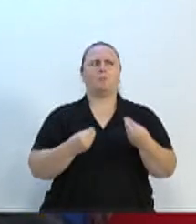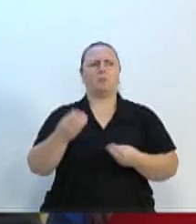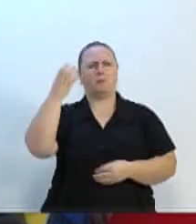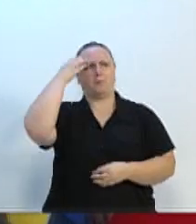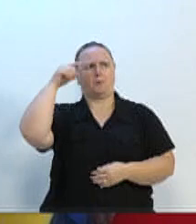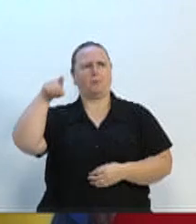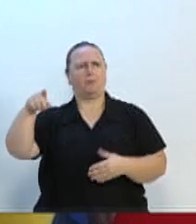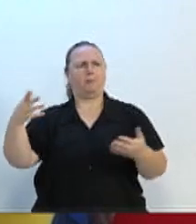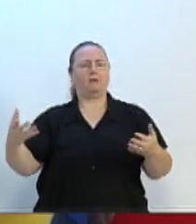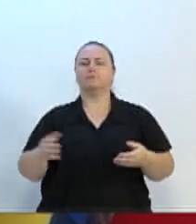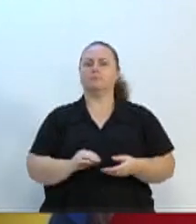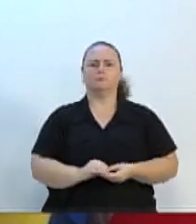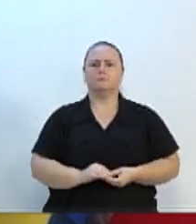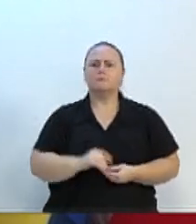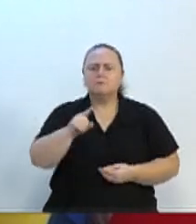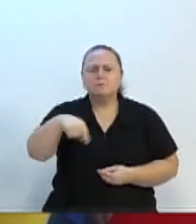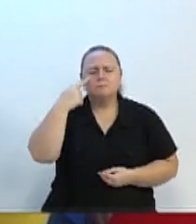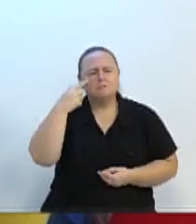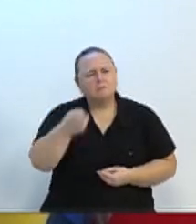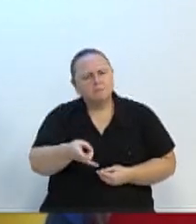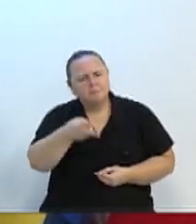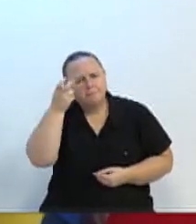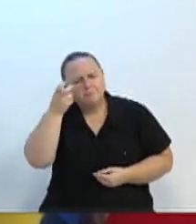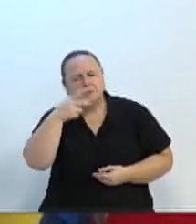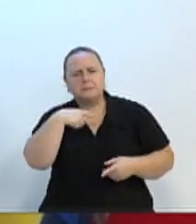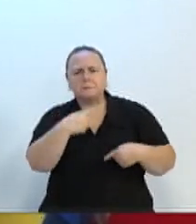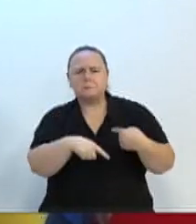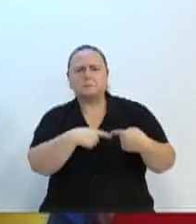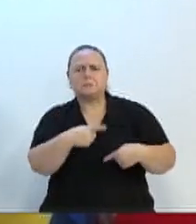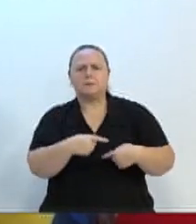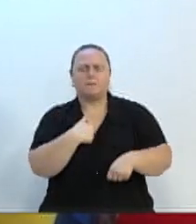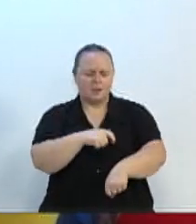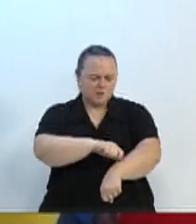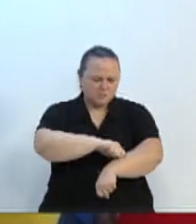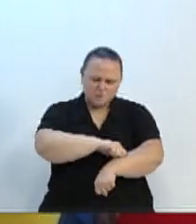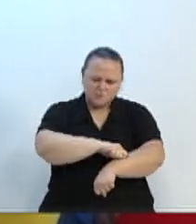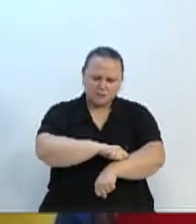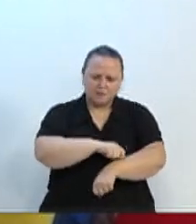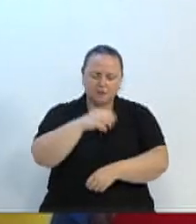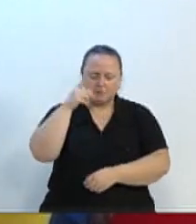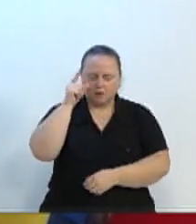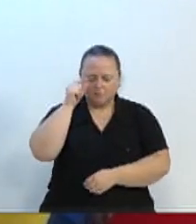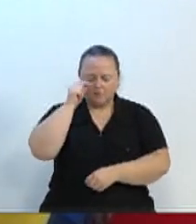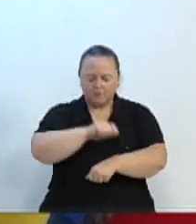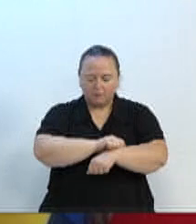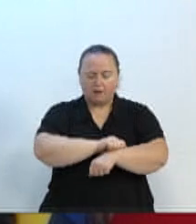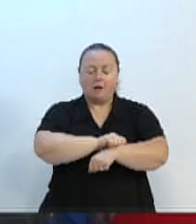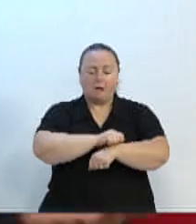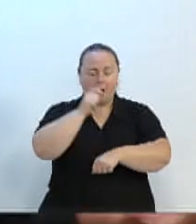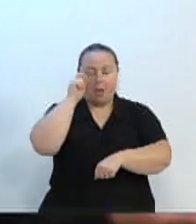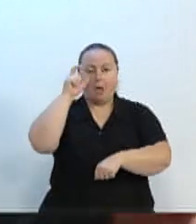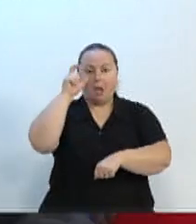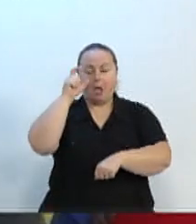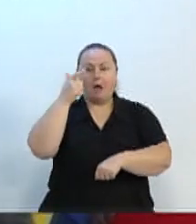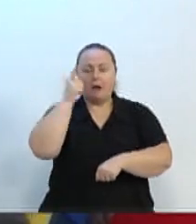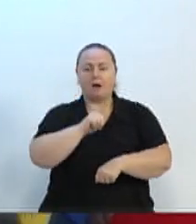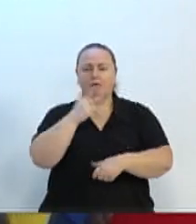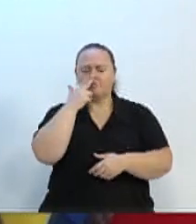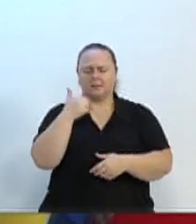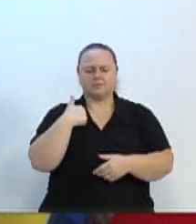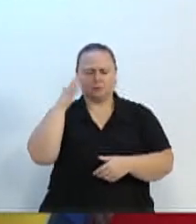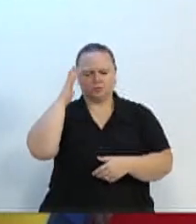depois a discussão continuou, eu peguei, me belisquei para ver se não estava sonhando e com